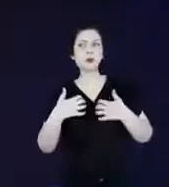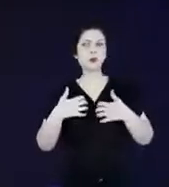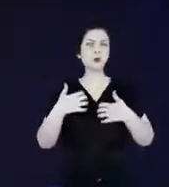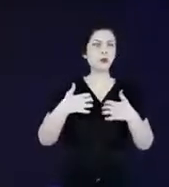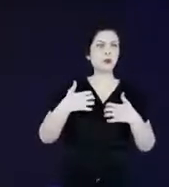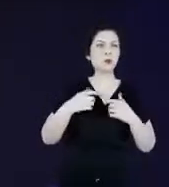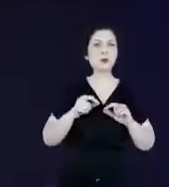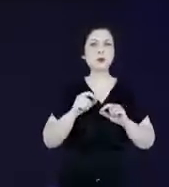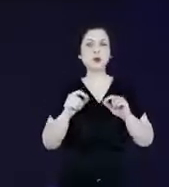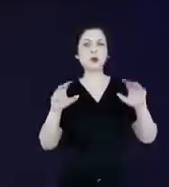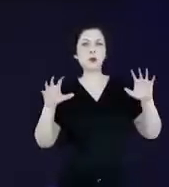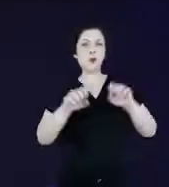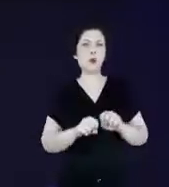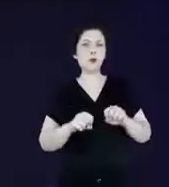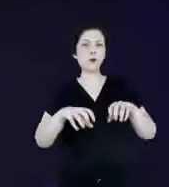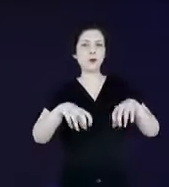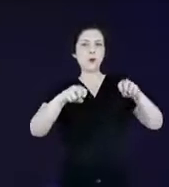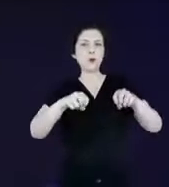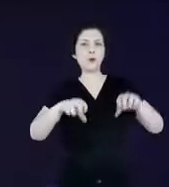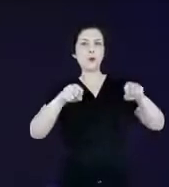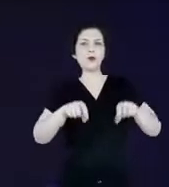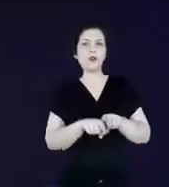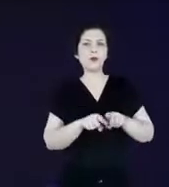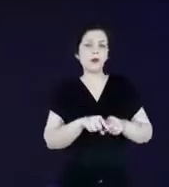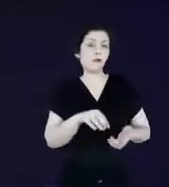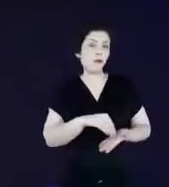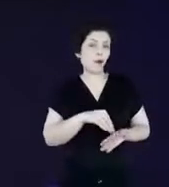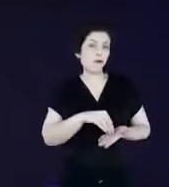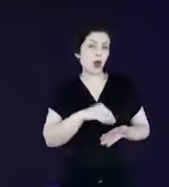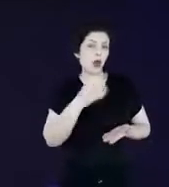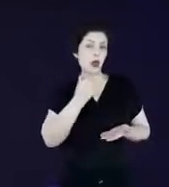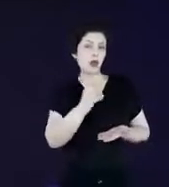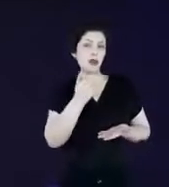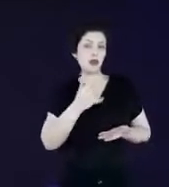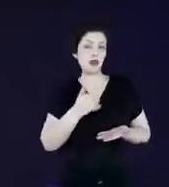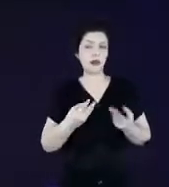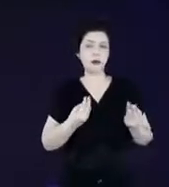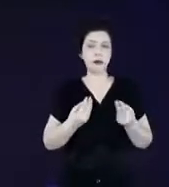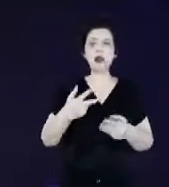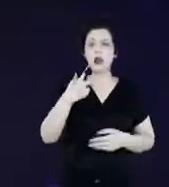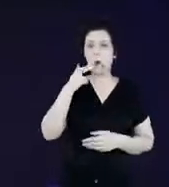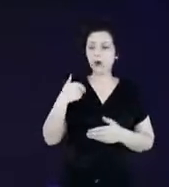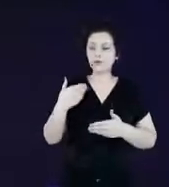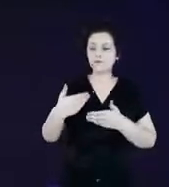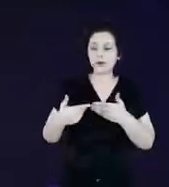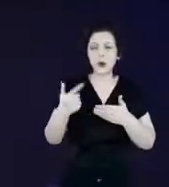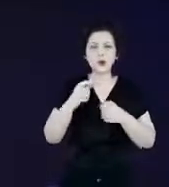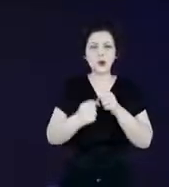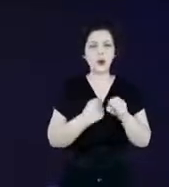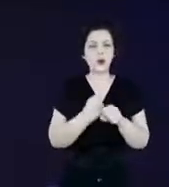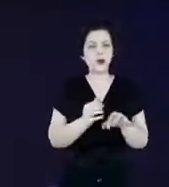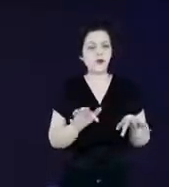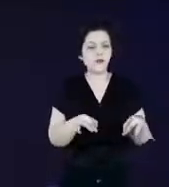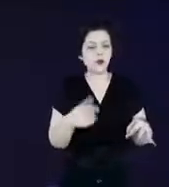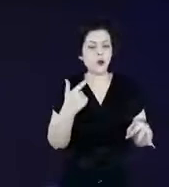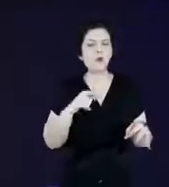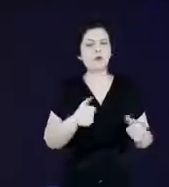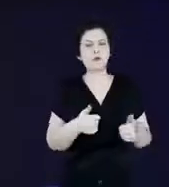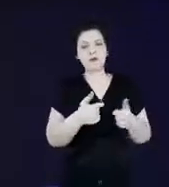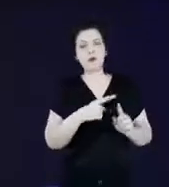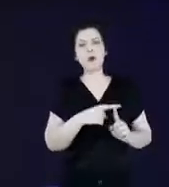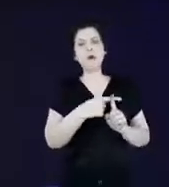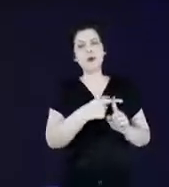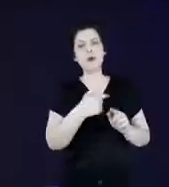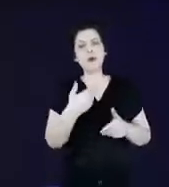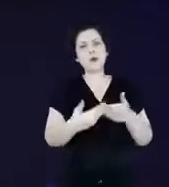do apagão, do racionamento, e acho que nós estamos terminando o ano com um saldo positivo,